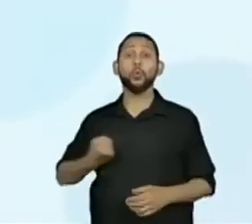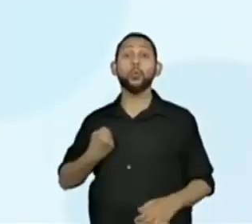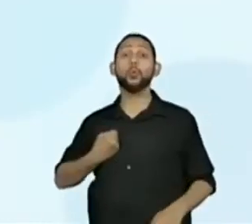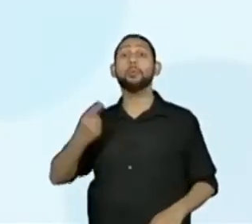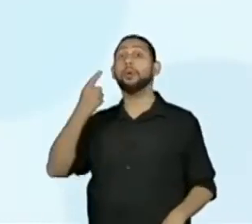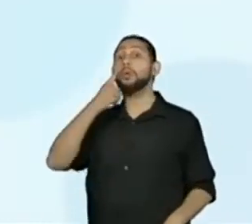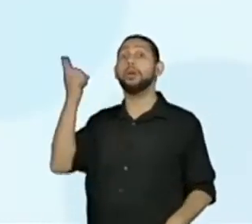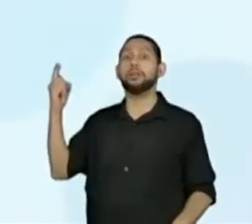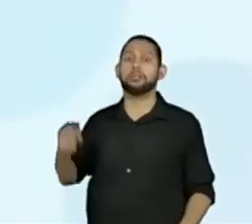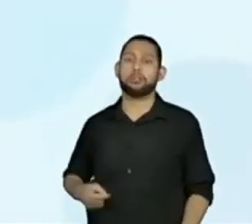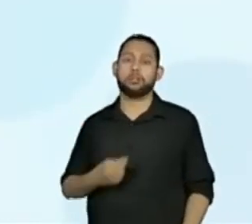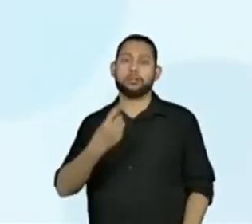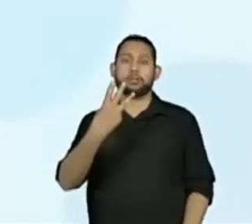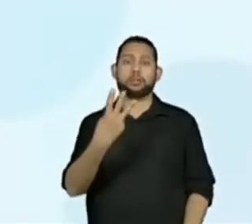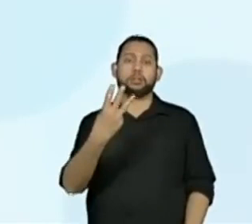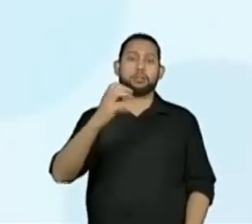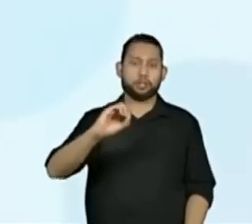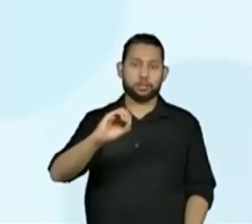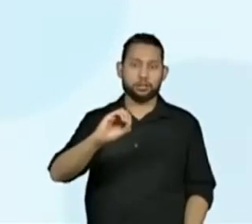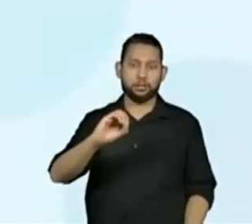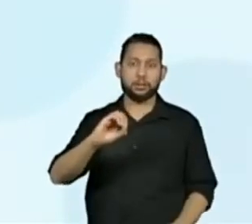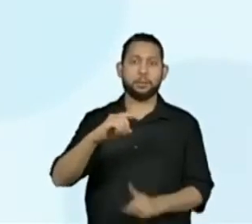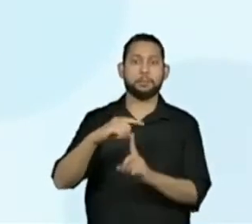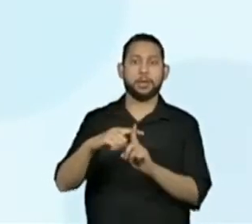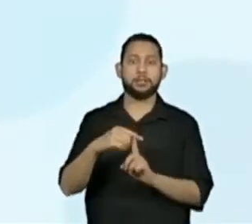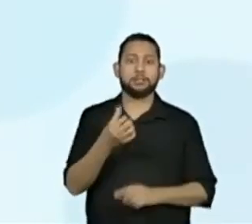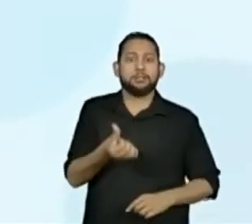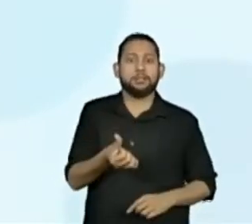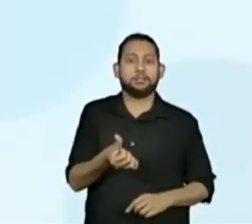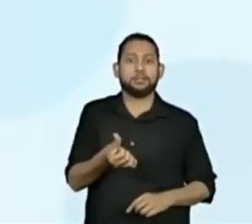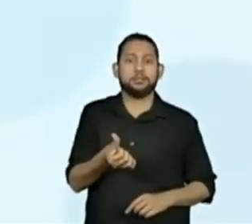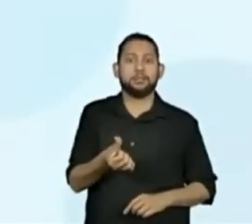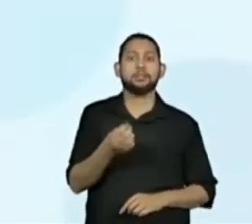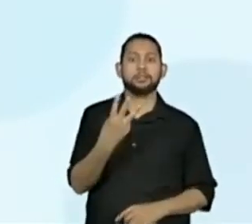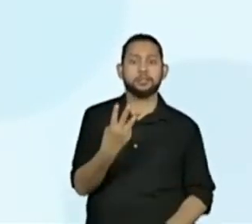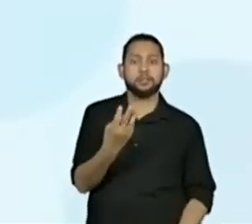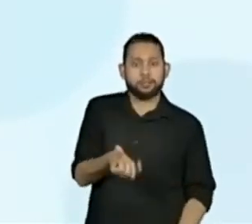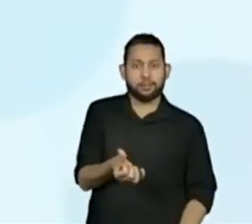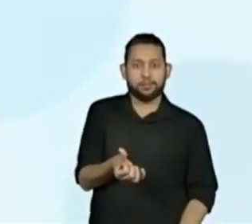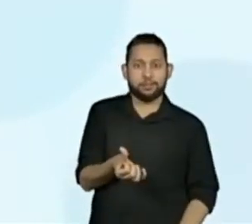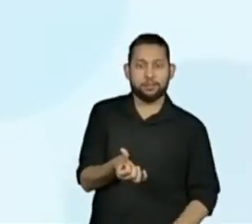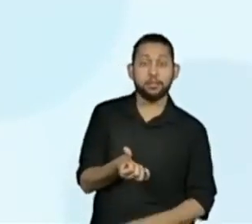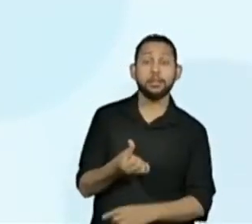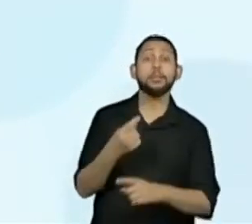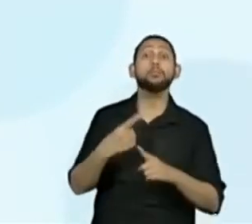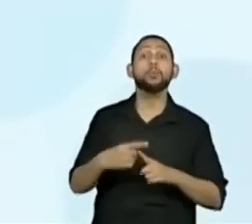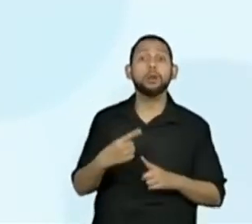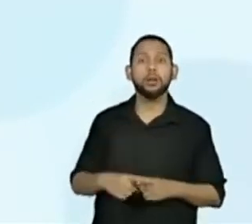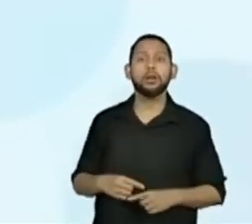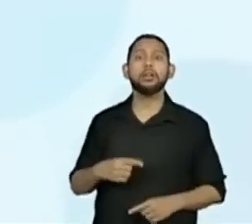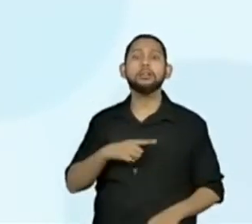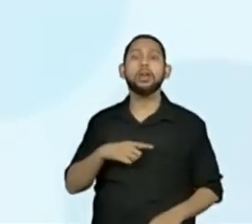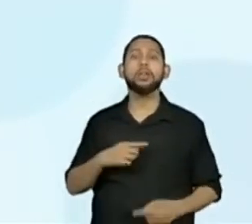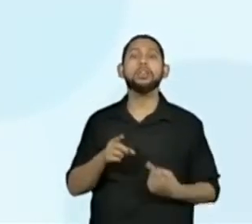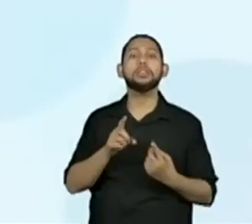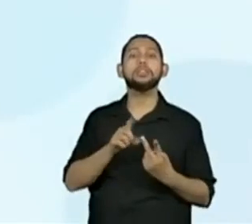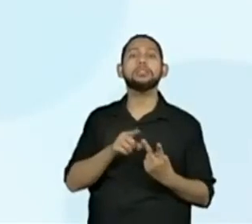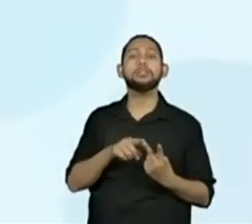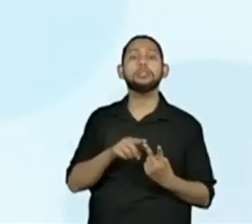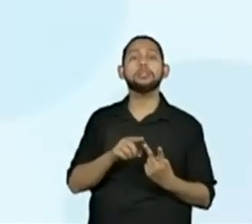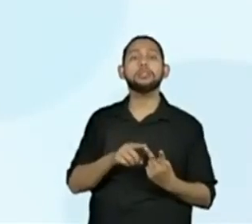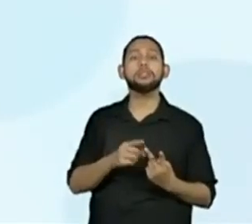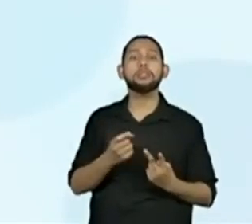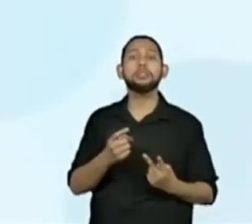número 36. Tem 3 dezenas. E 6 unidades, Esse isso foi mesmo. Fácil. Agora, e o próximo? Olha